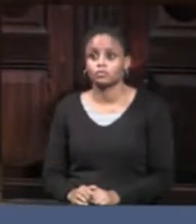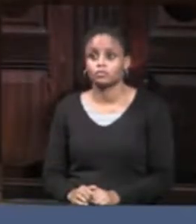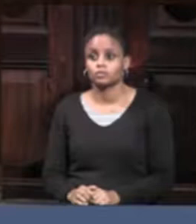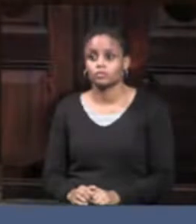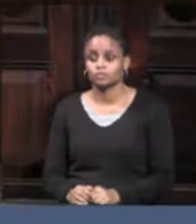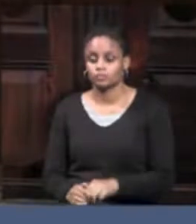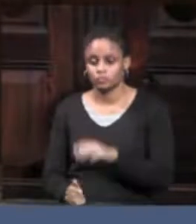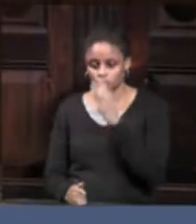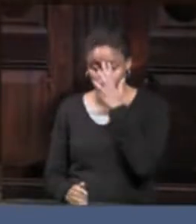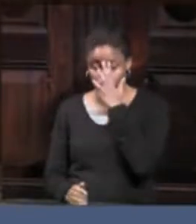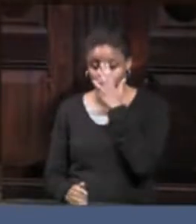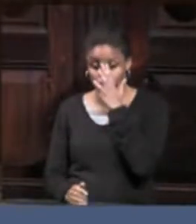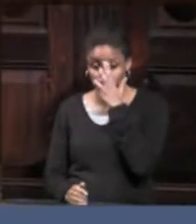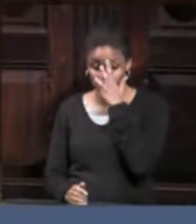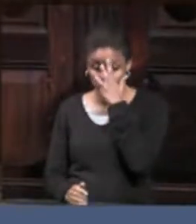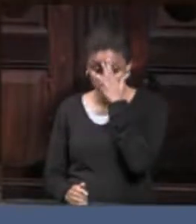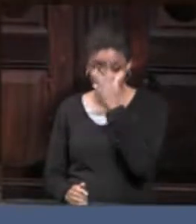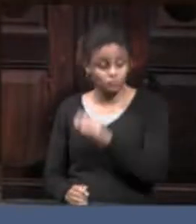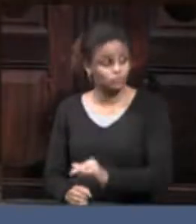pela TV e nas galerias.